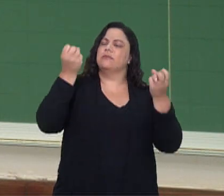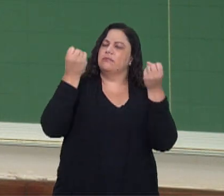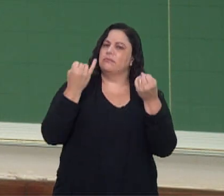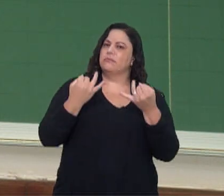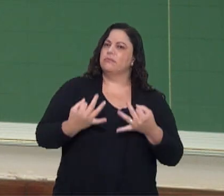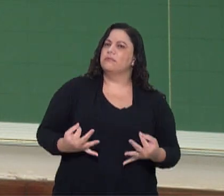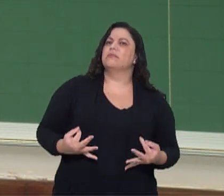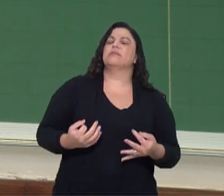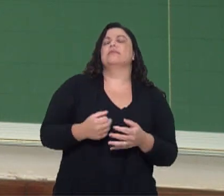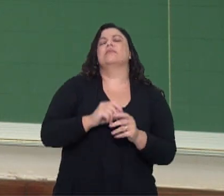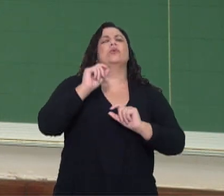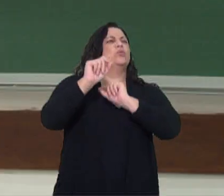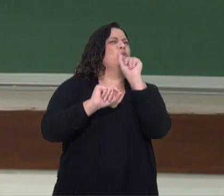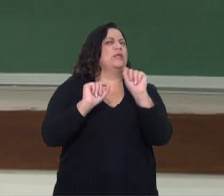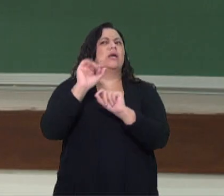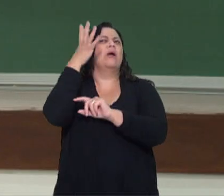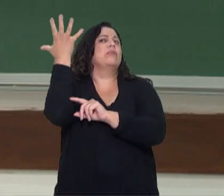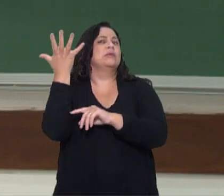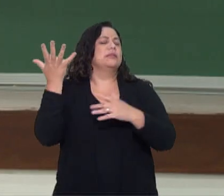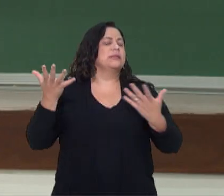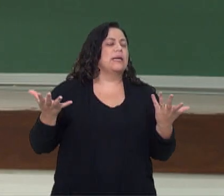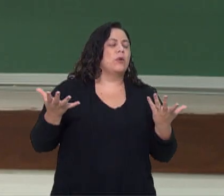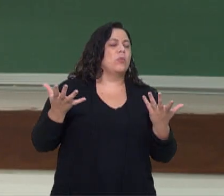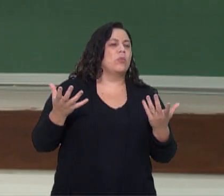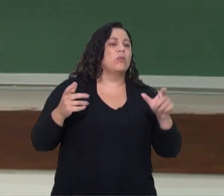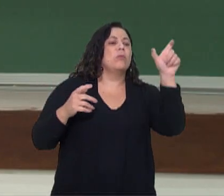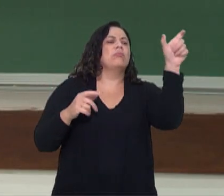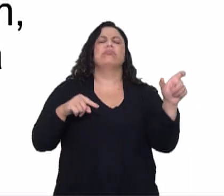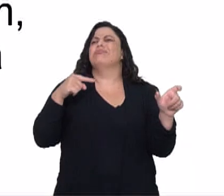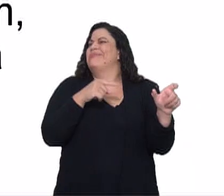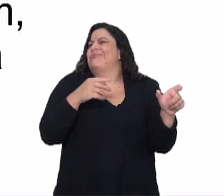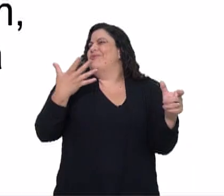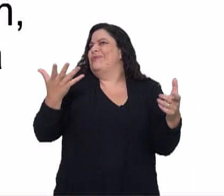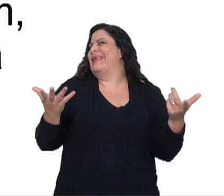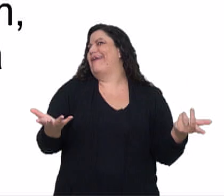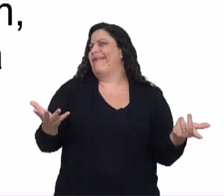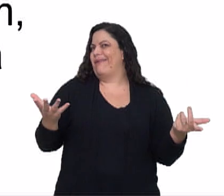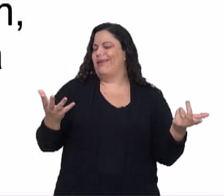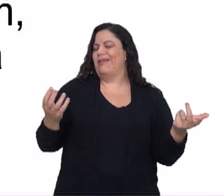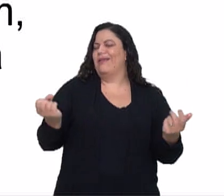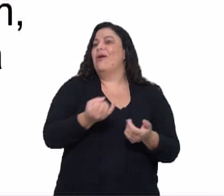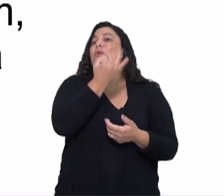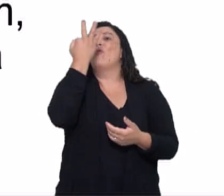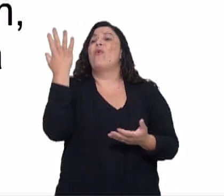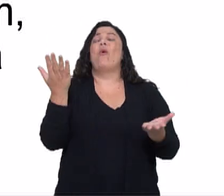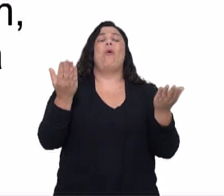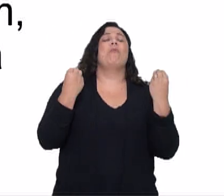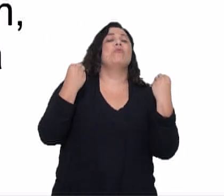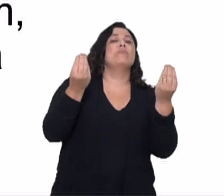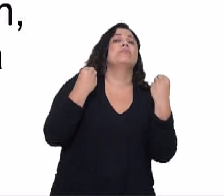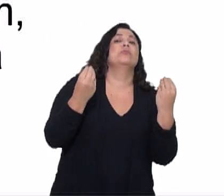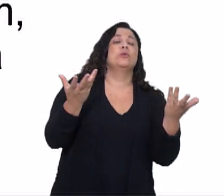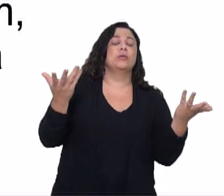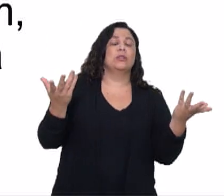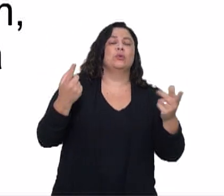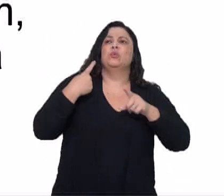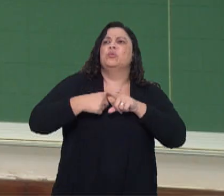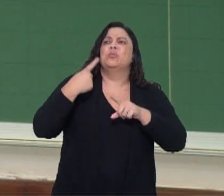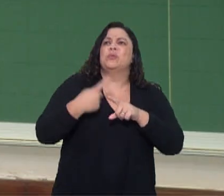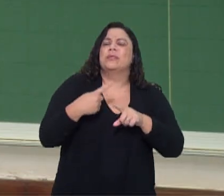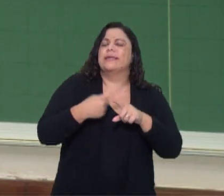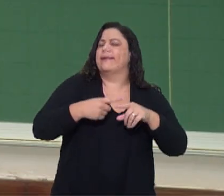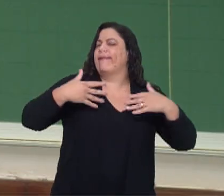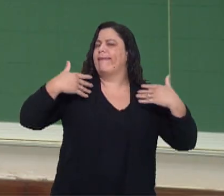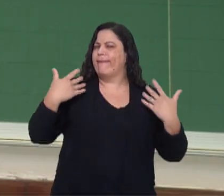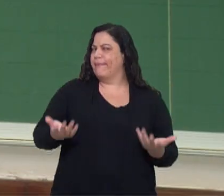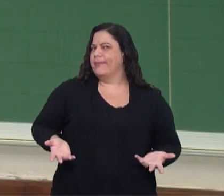o que aconteceu, explica com quem aconteceu, como, quando, onde, porquê e para quê.